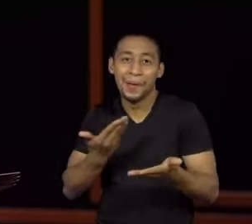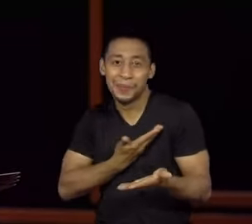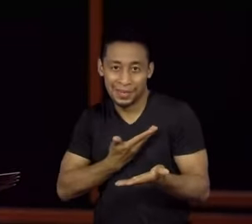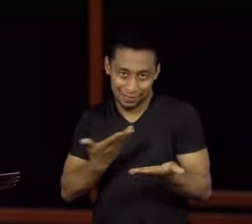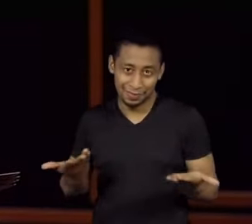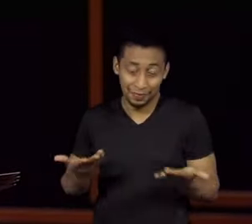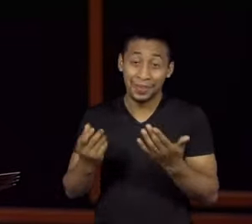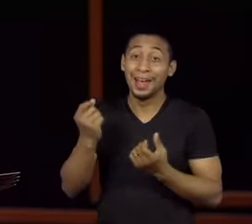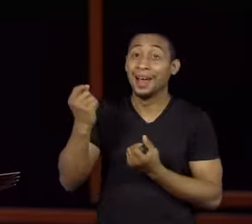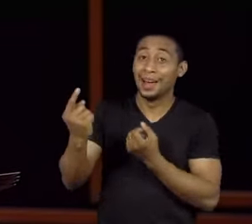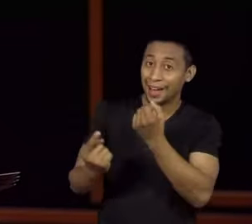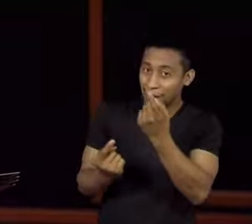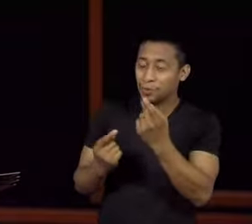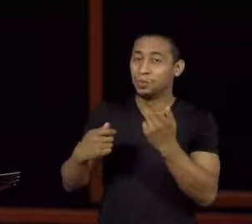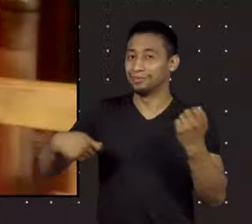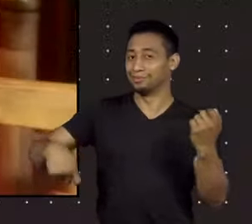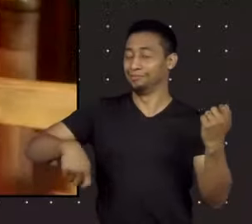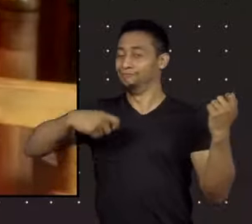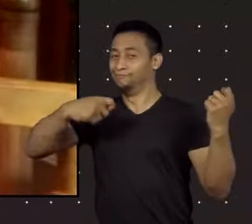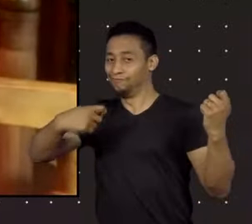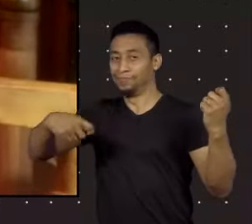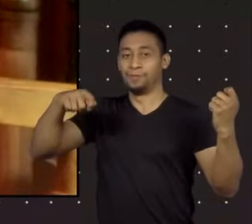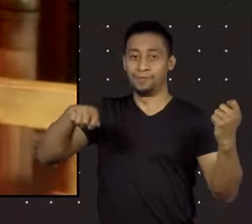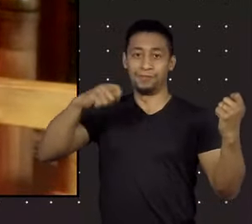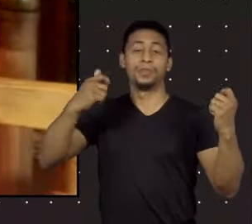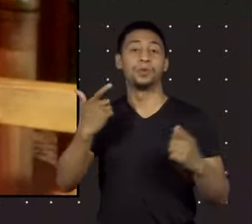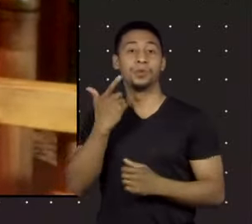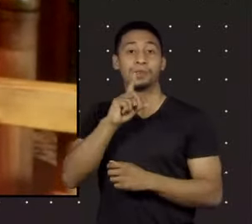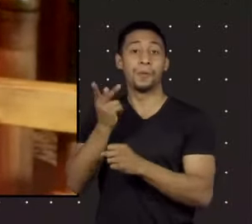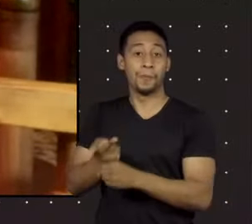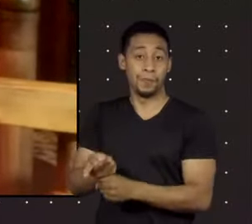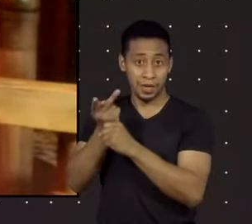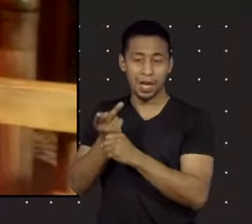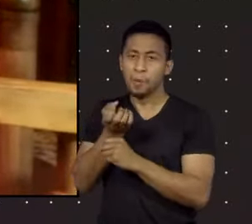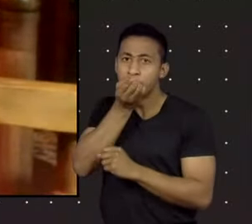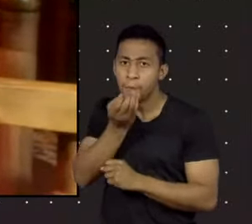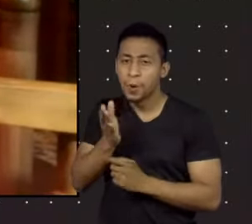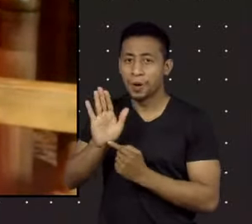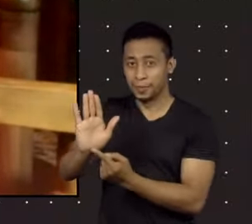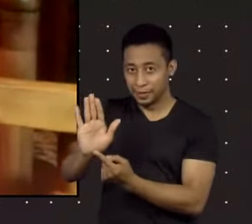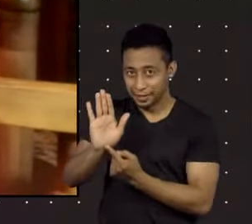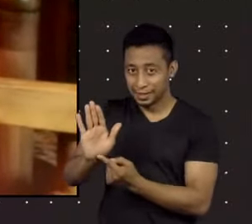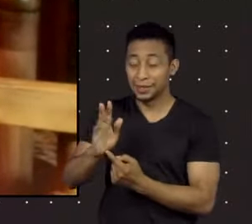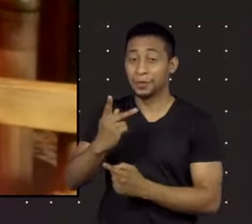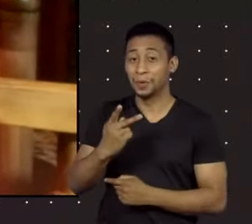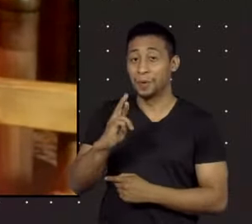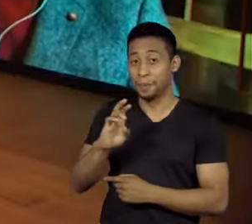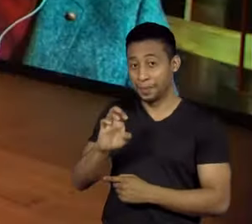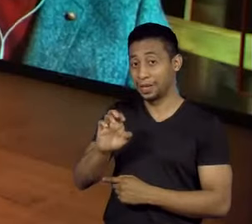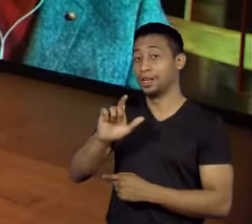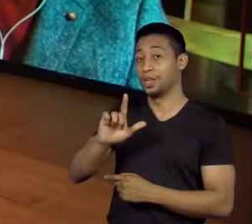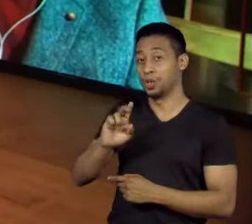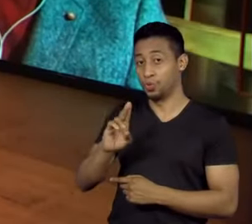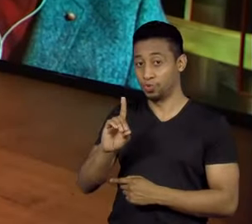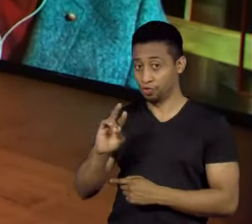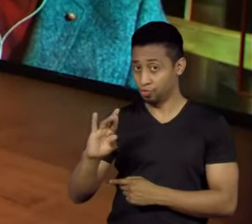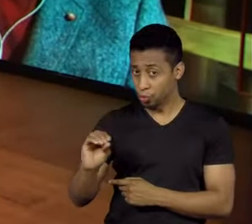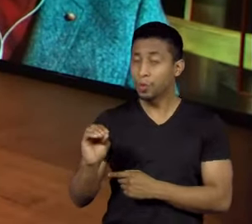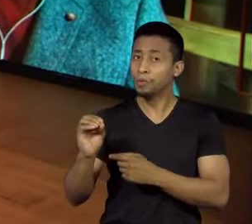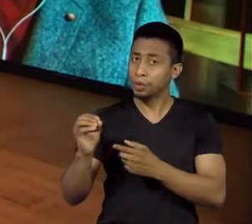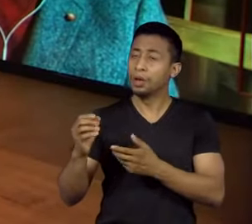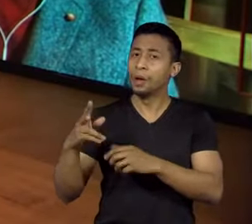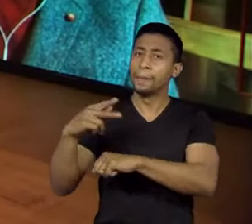Alguns dos músicos que tocaram e ganharam prêmio ou tiveram boa apresentação no Prelúdio foram convidados para estudar em outros países